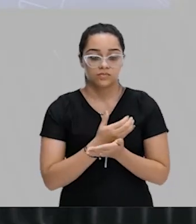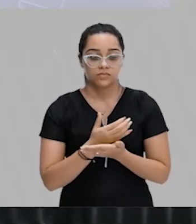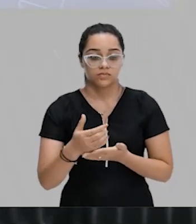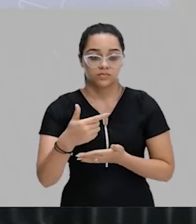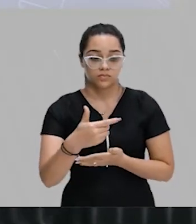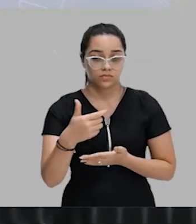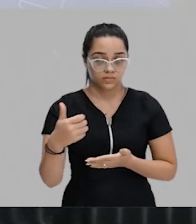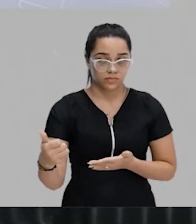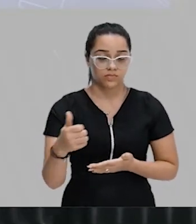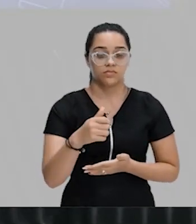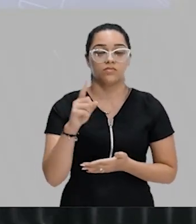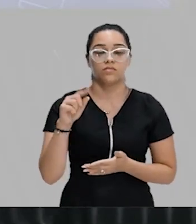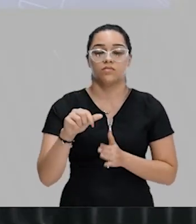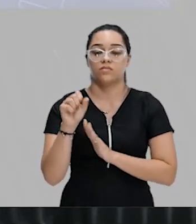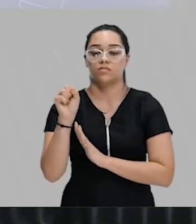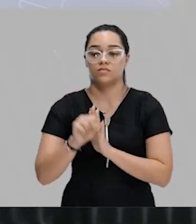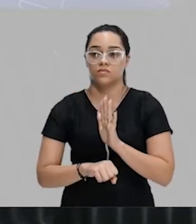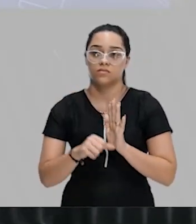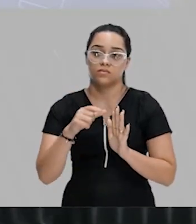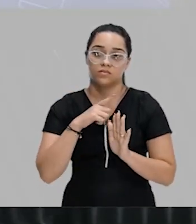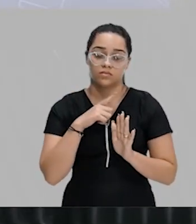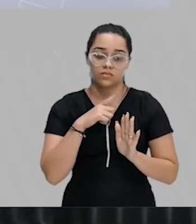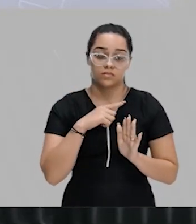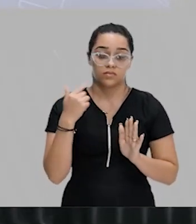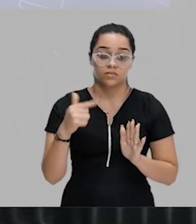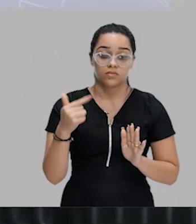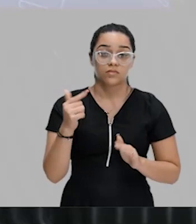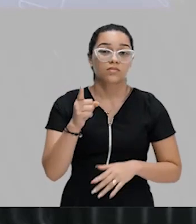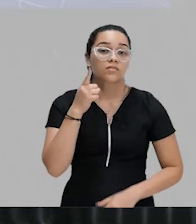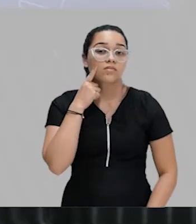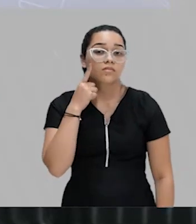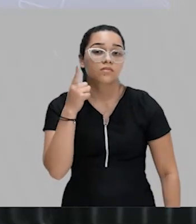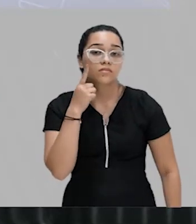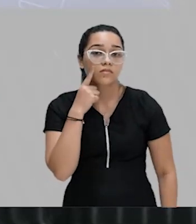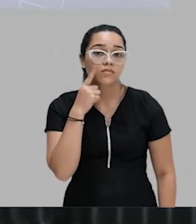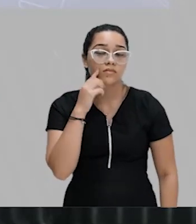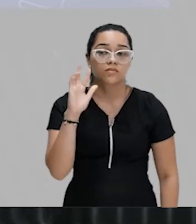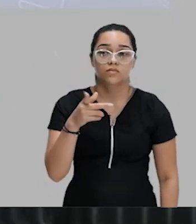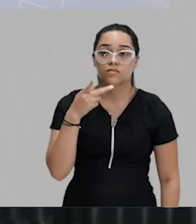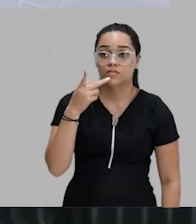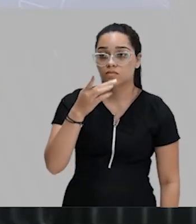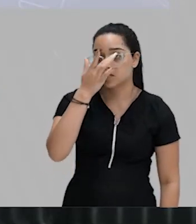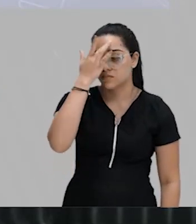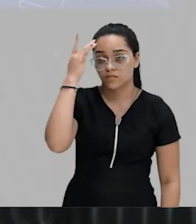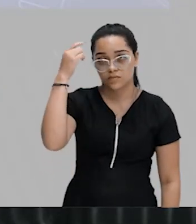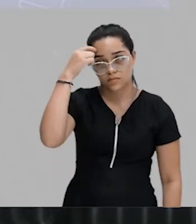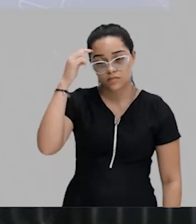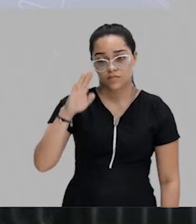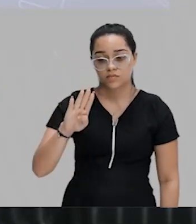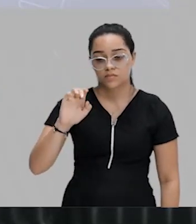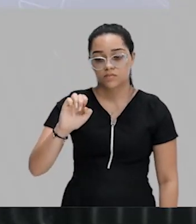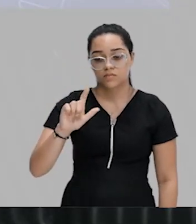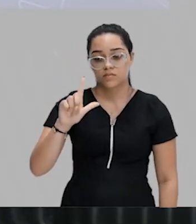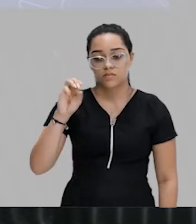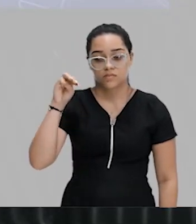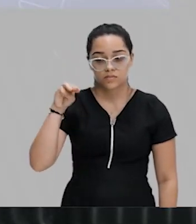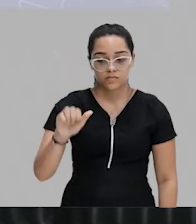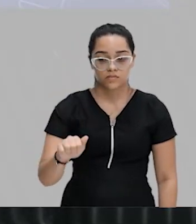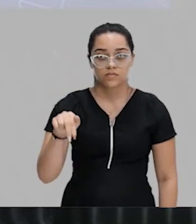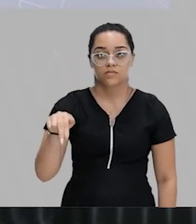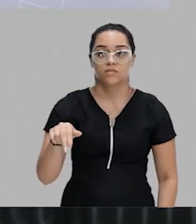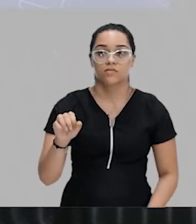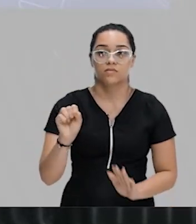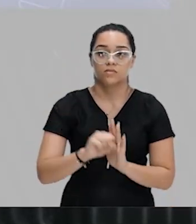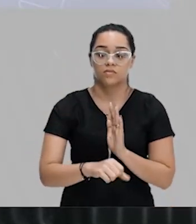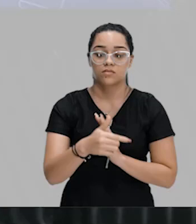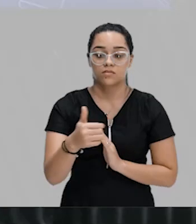XXI, ele é um século marcado por incertezas. Como diria o grande pensador Bauman, o século XXI é o